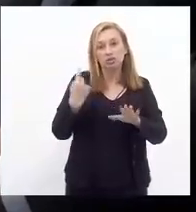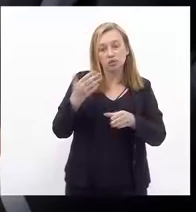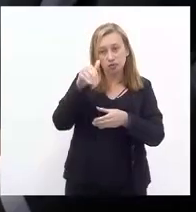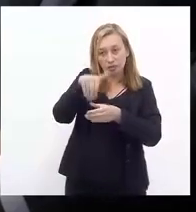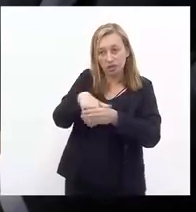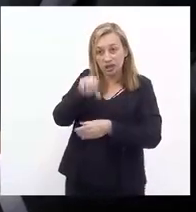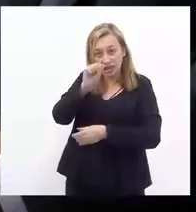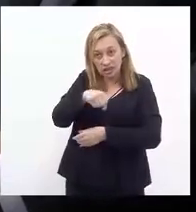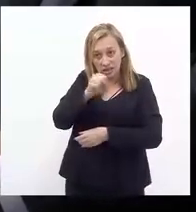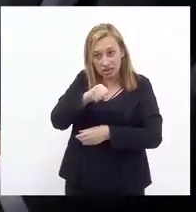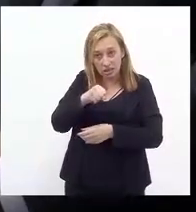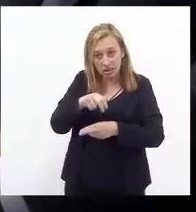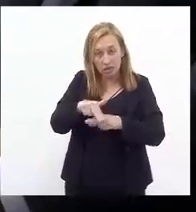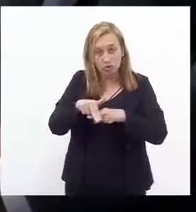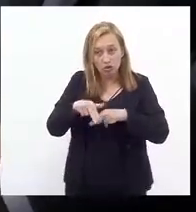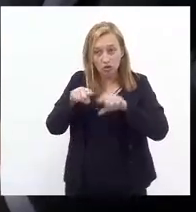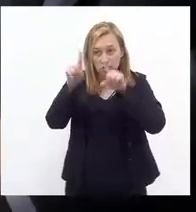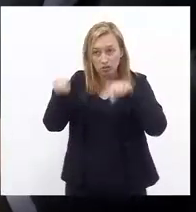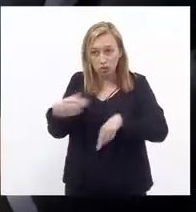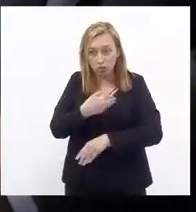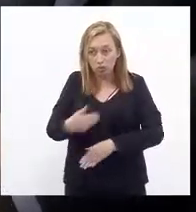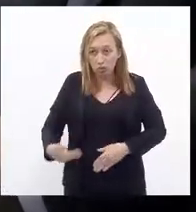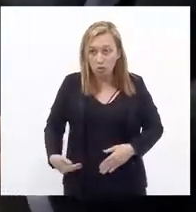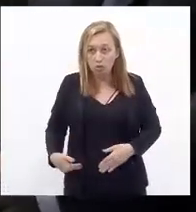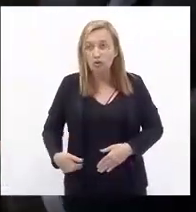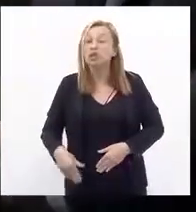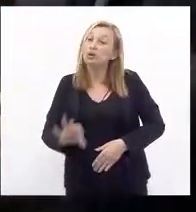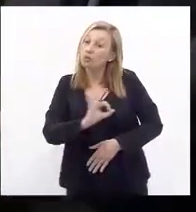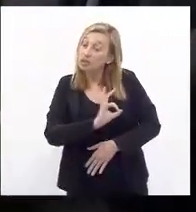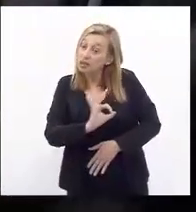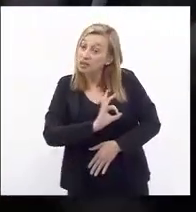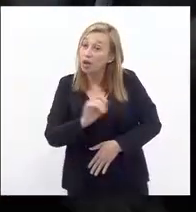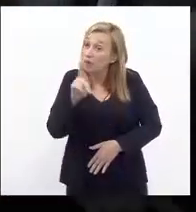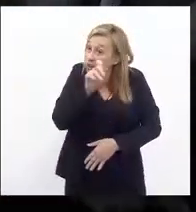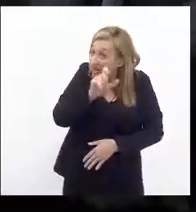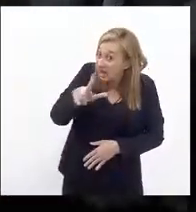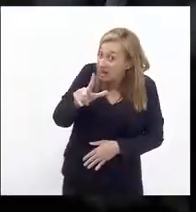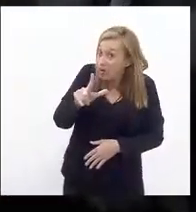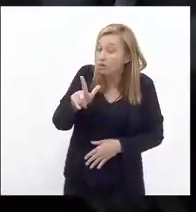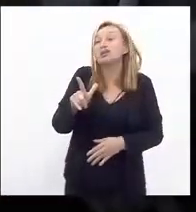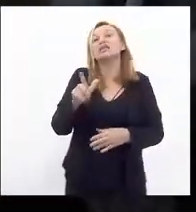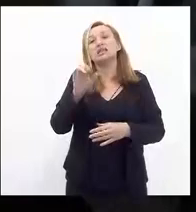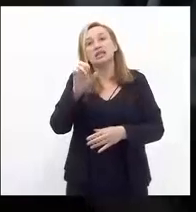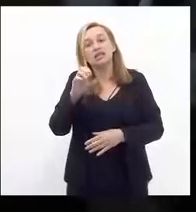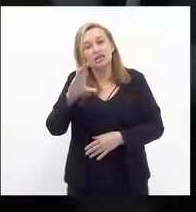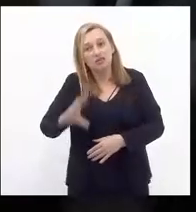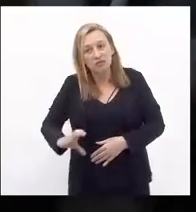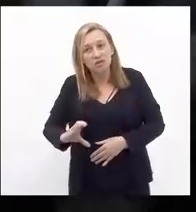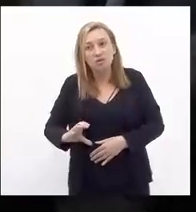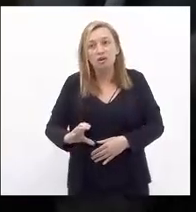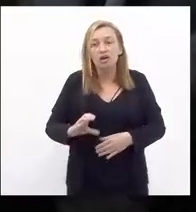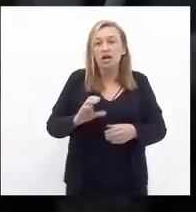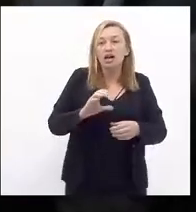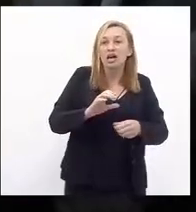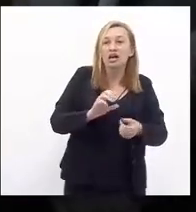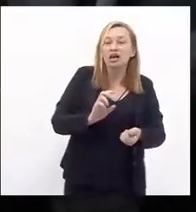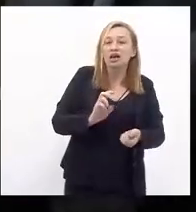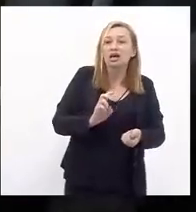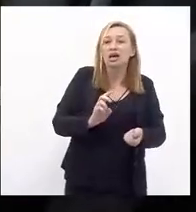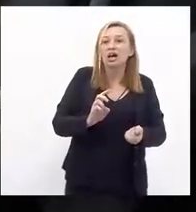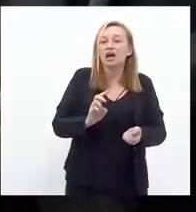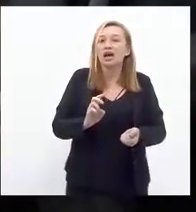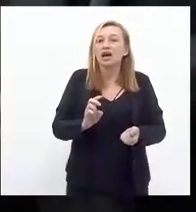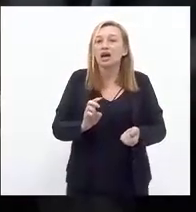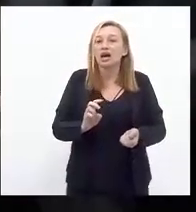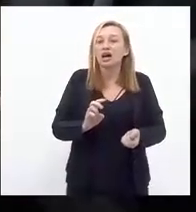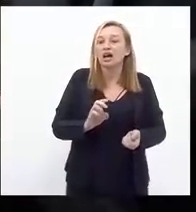sim em favor dos nossos servidores dos nossos policiais penais policiais civis a gente segurança mas